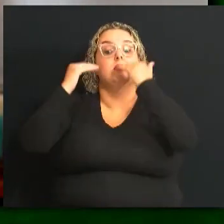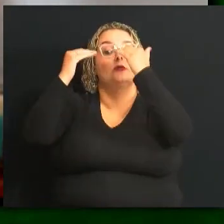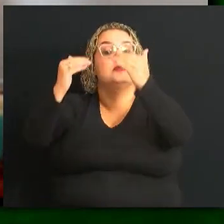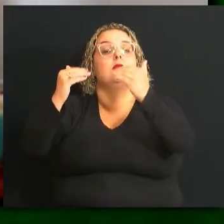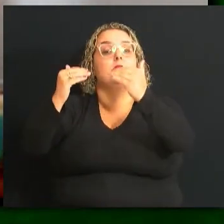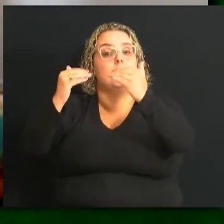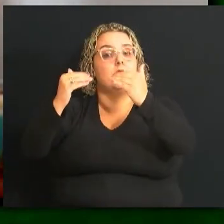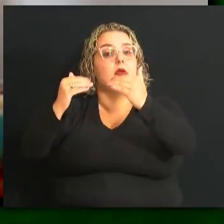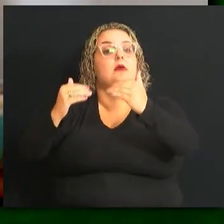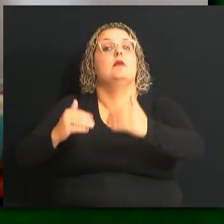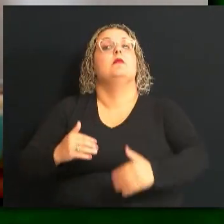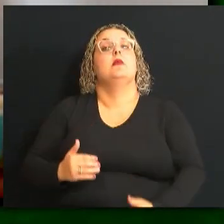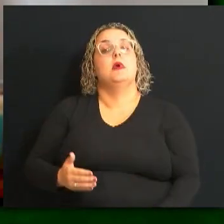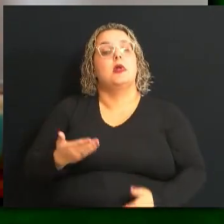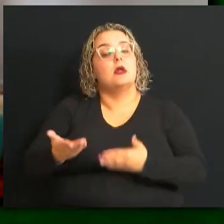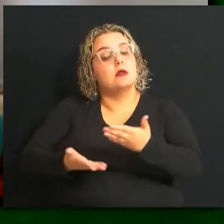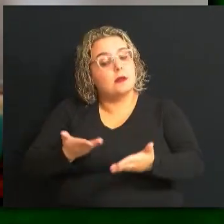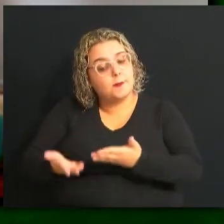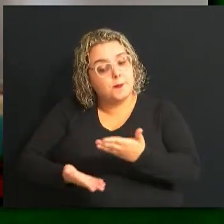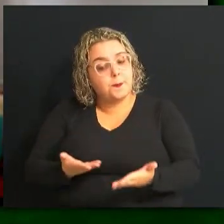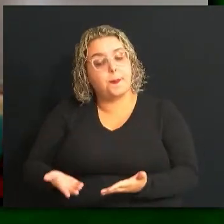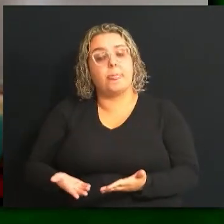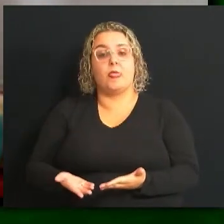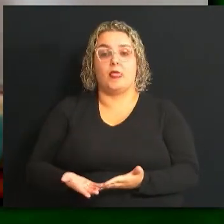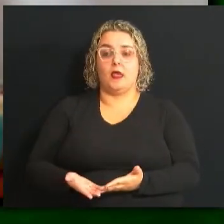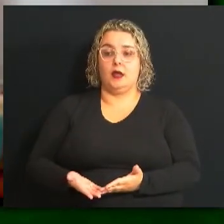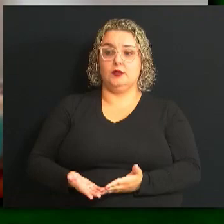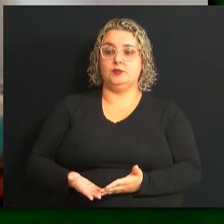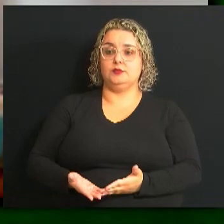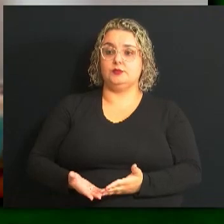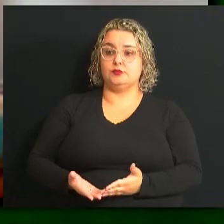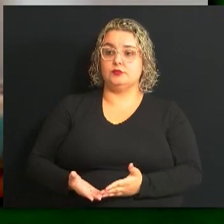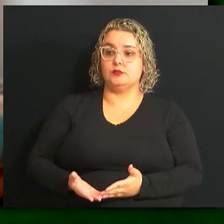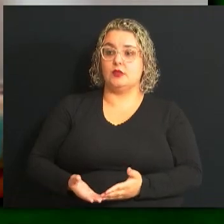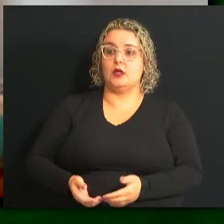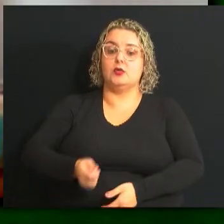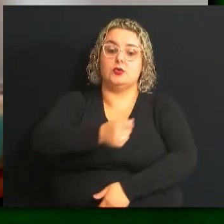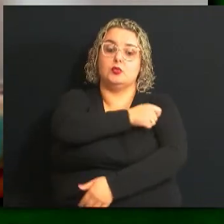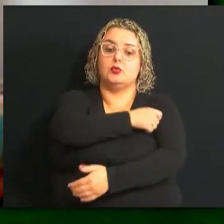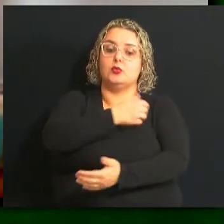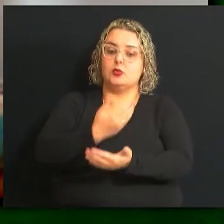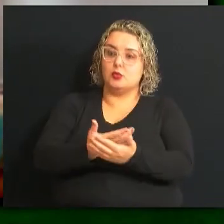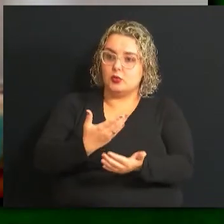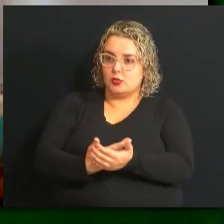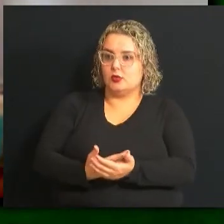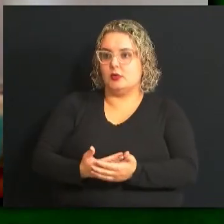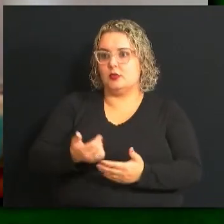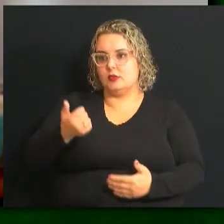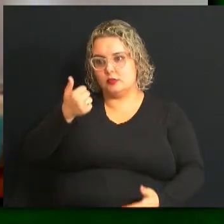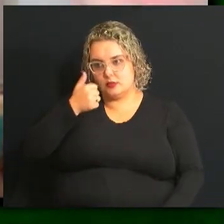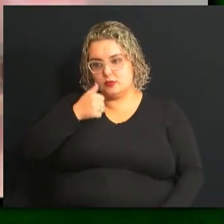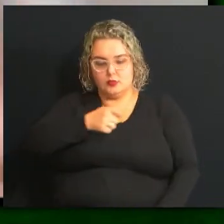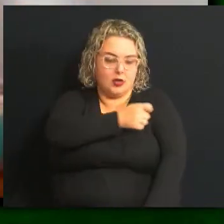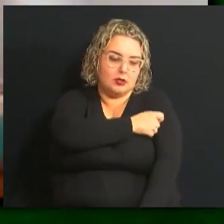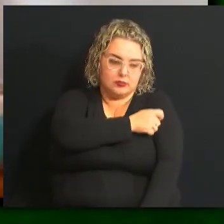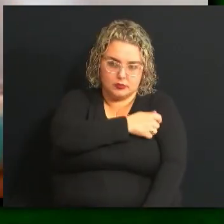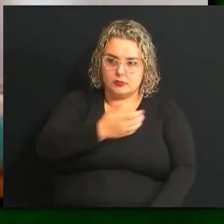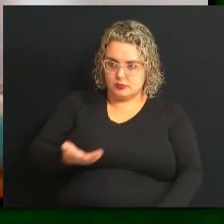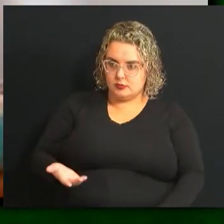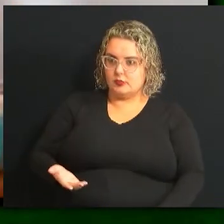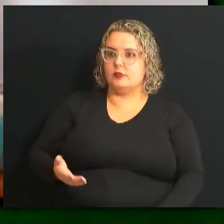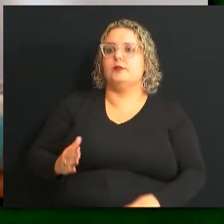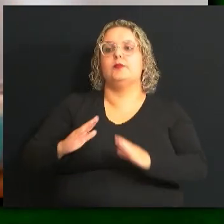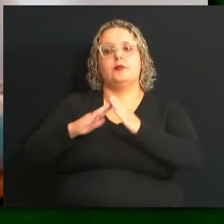tratar ali da escolaridade desse aluno. Então, a escola se